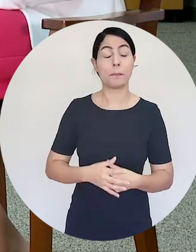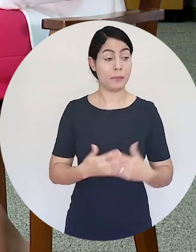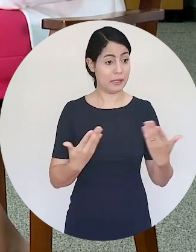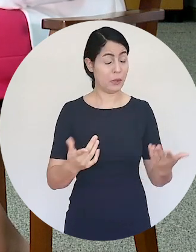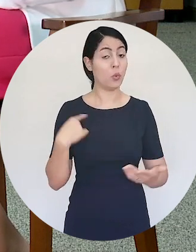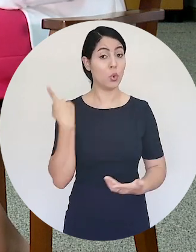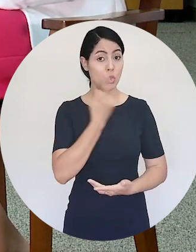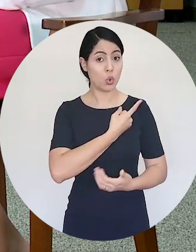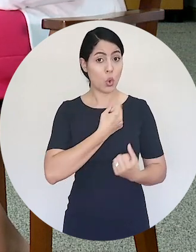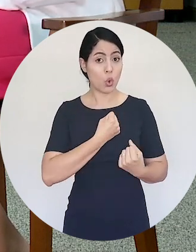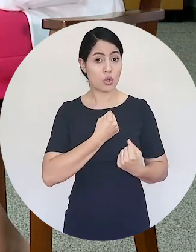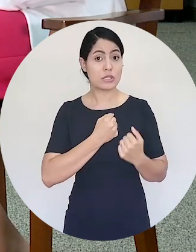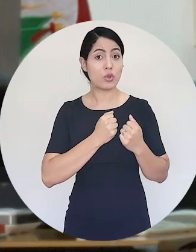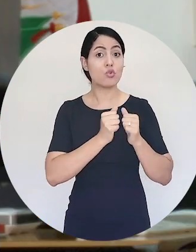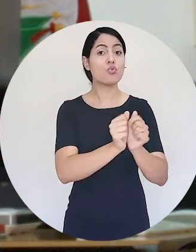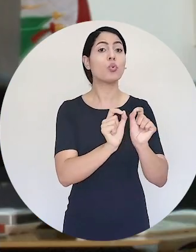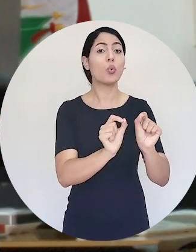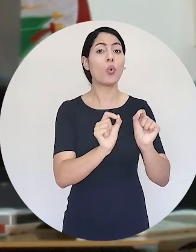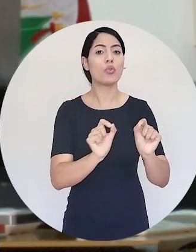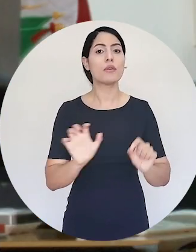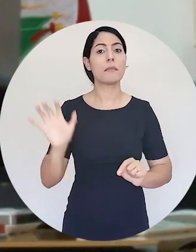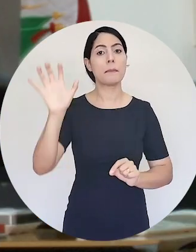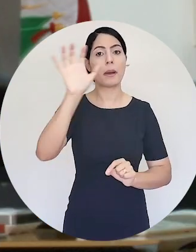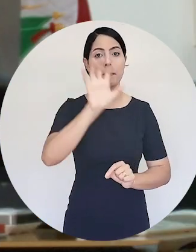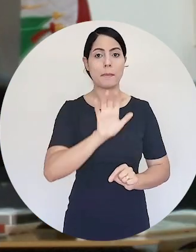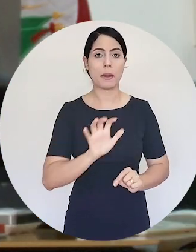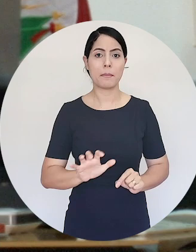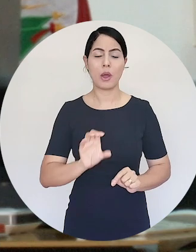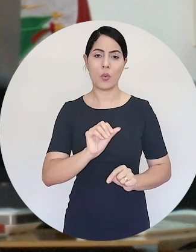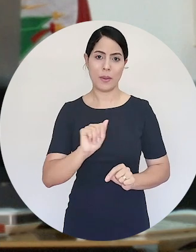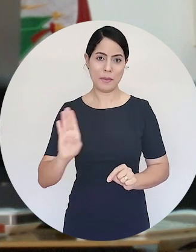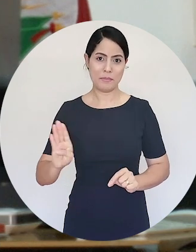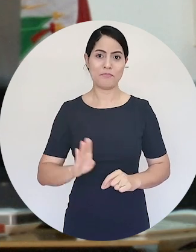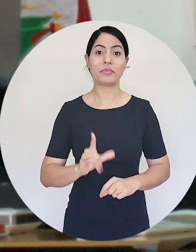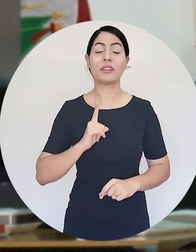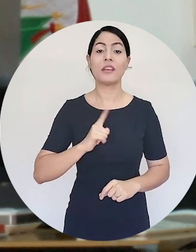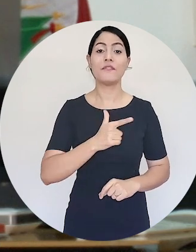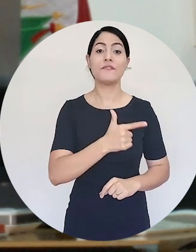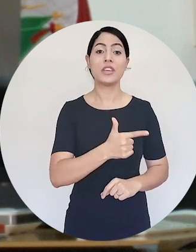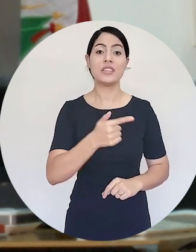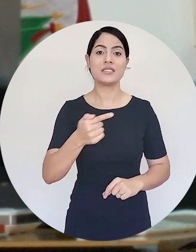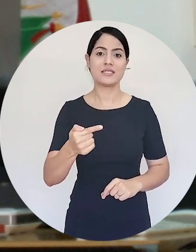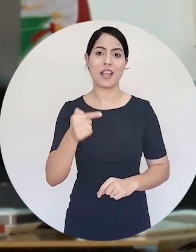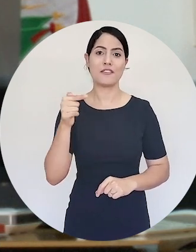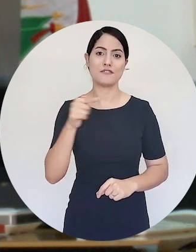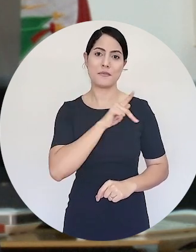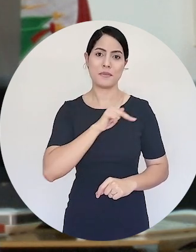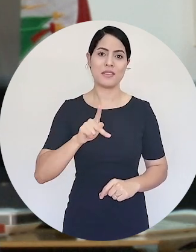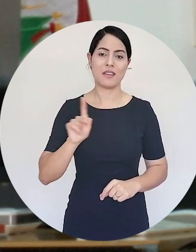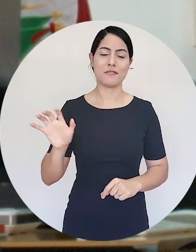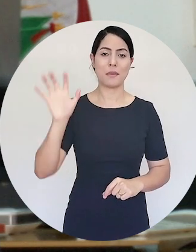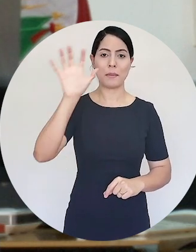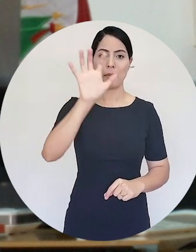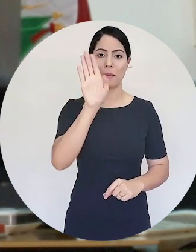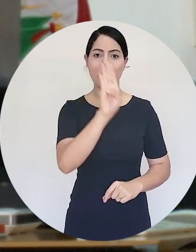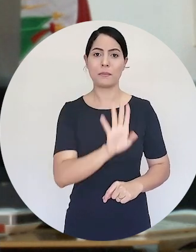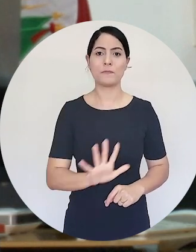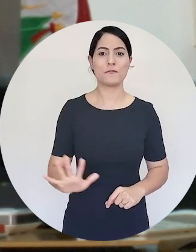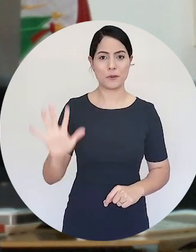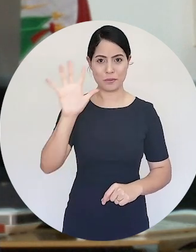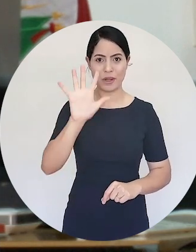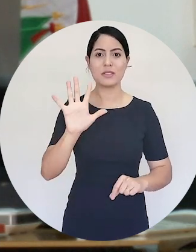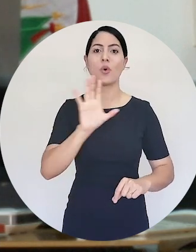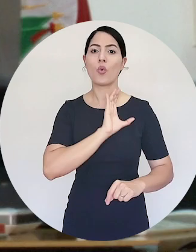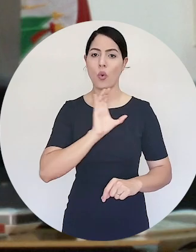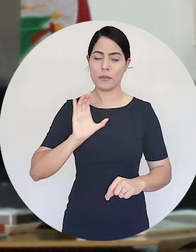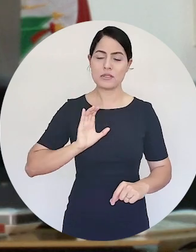Sempre em parceria com as seccionais. O coração da nossa defesa de prerrogativas são os nossos 27 presidentes seccional. As